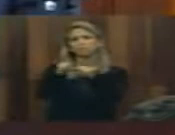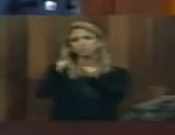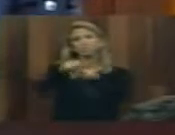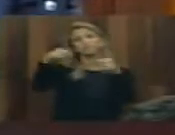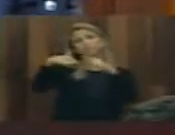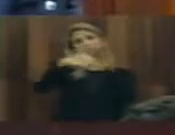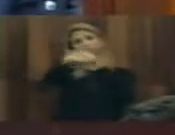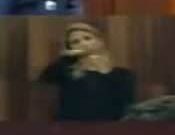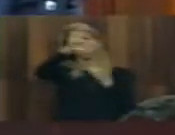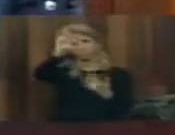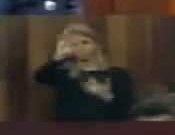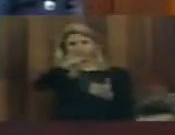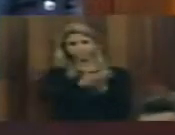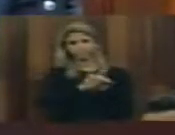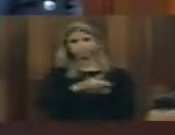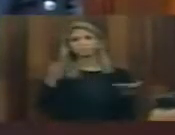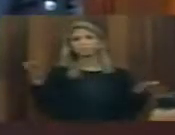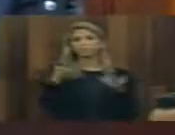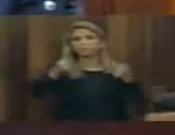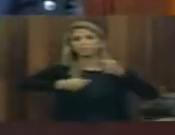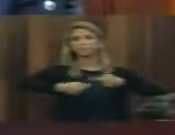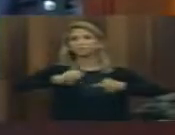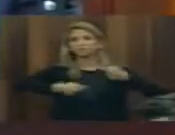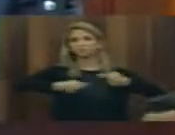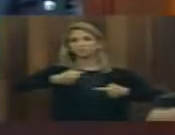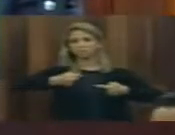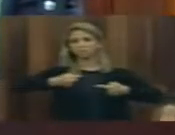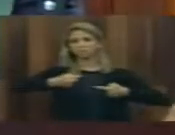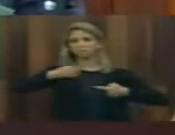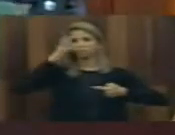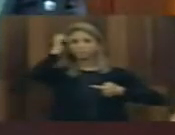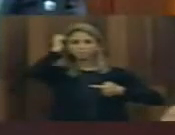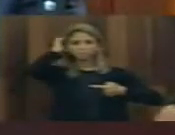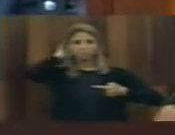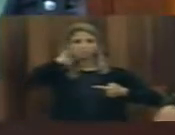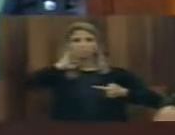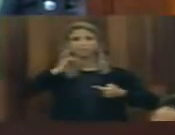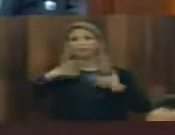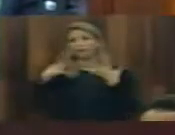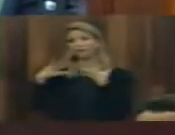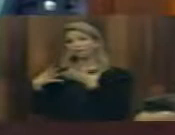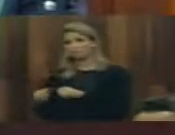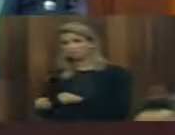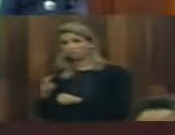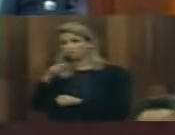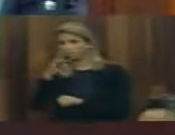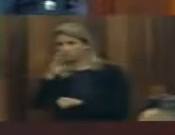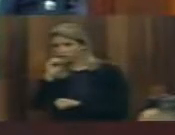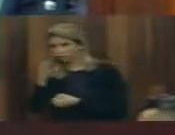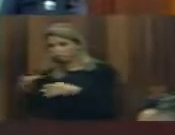Cabo Frio e da outras providências. Em discussão ou parecer favorável da CCJ.